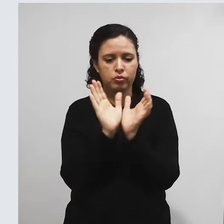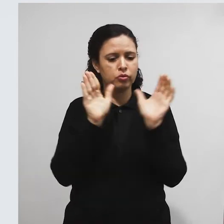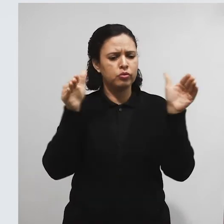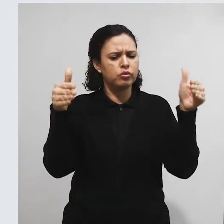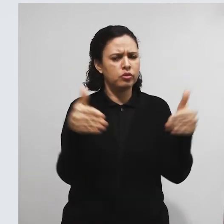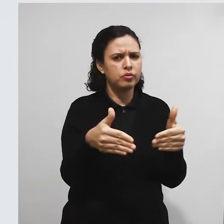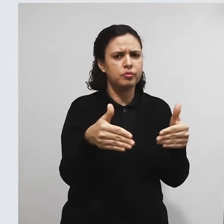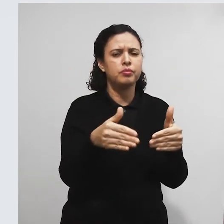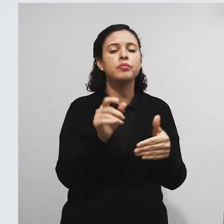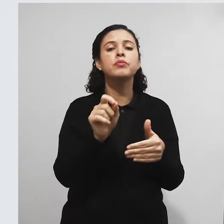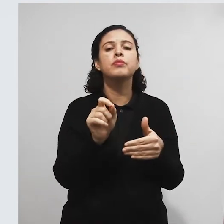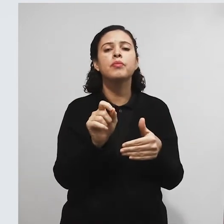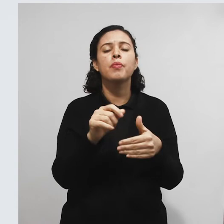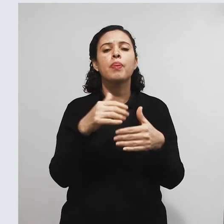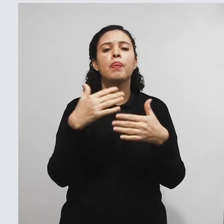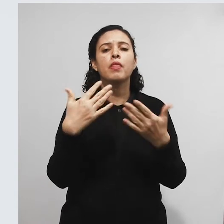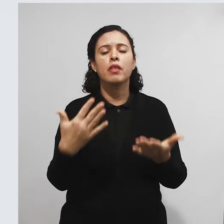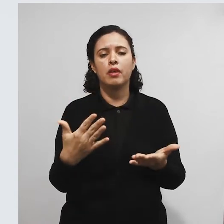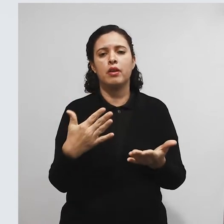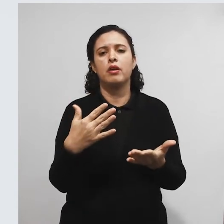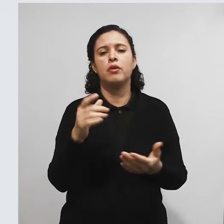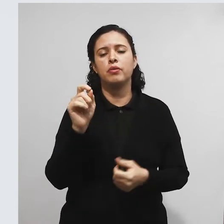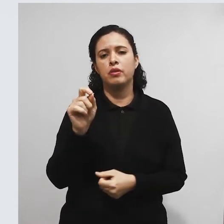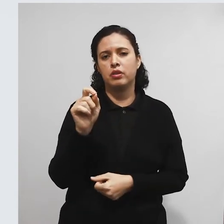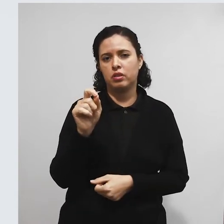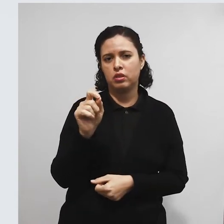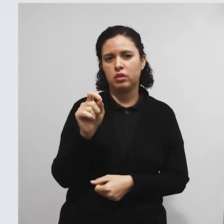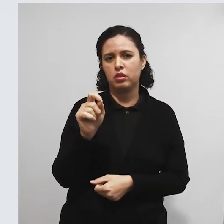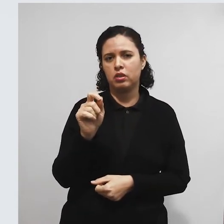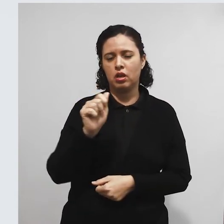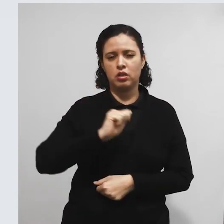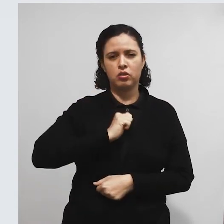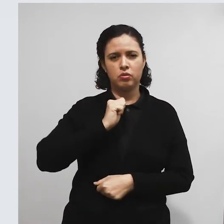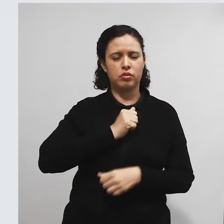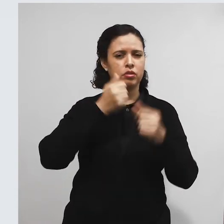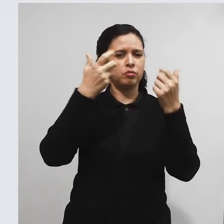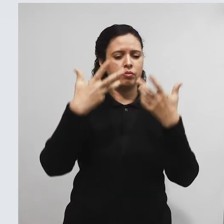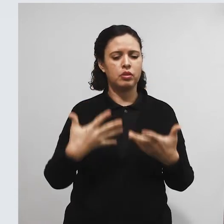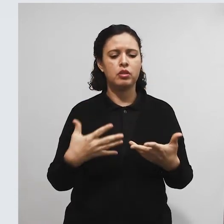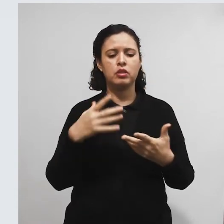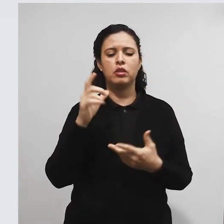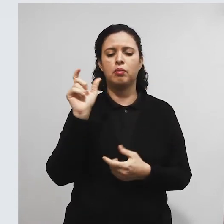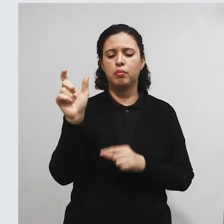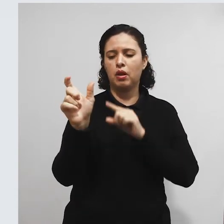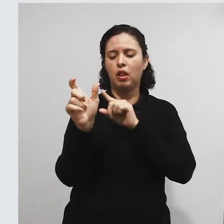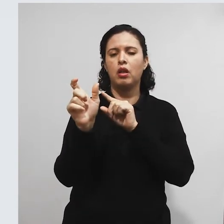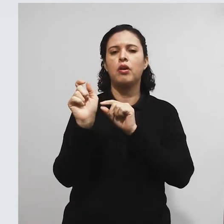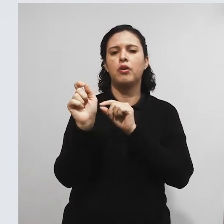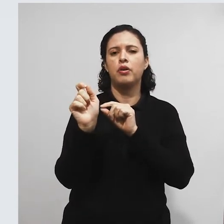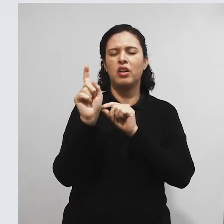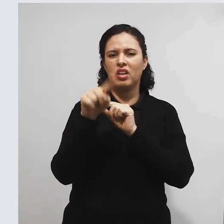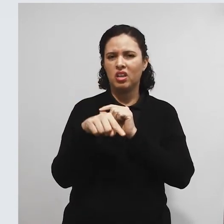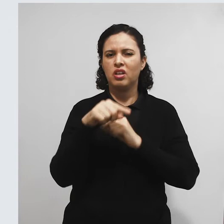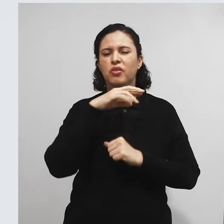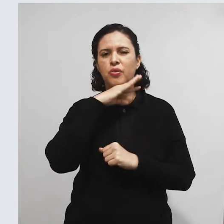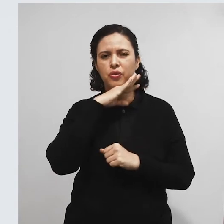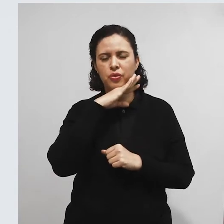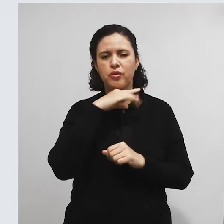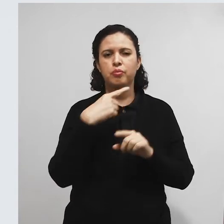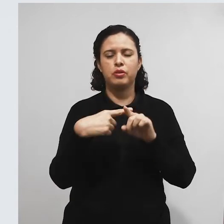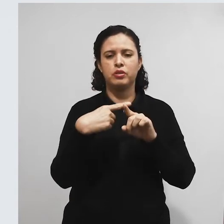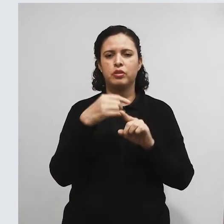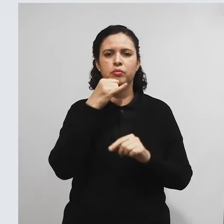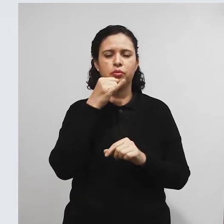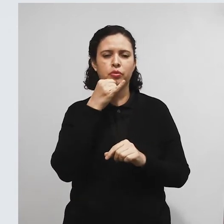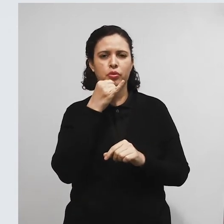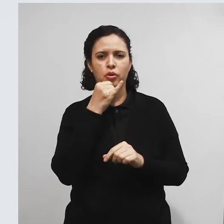O etnocentrismo, do ponto de vista da antropologia, ele é uma coisa ruim, que é quando um grupo